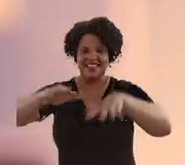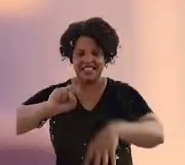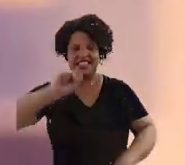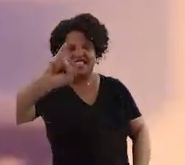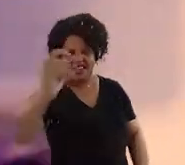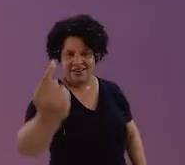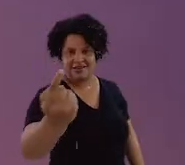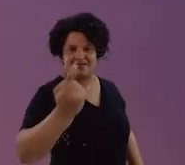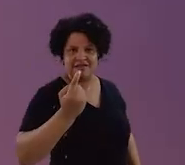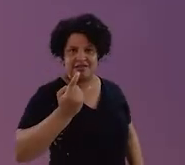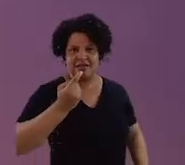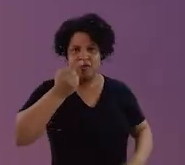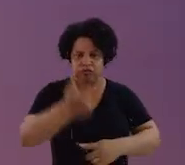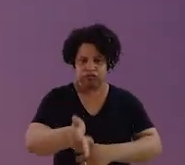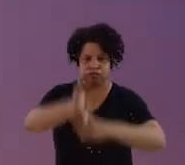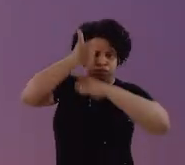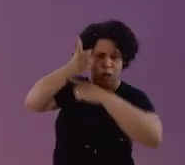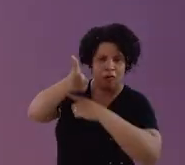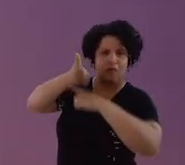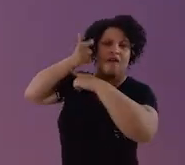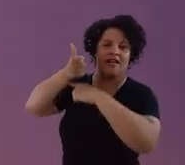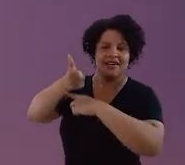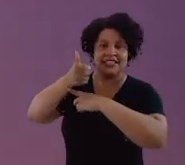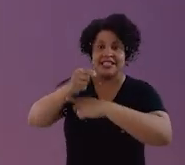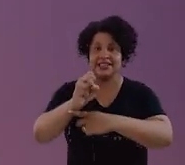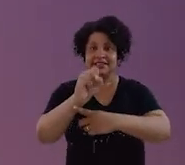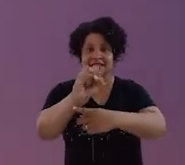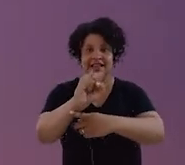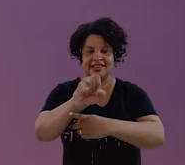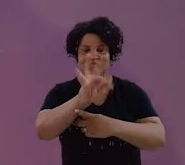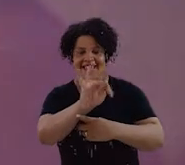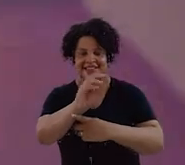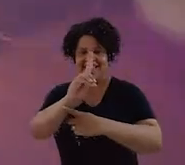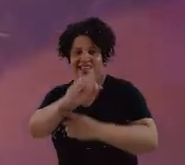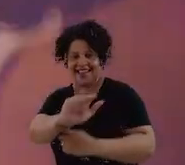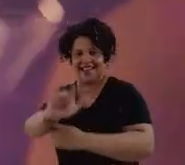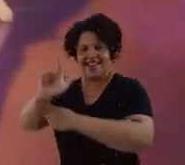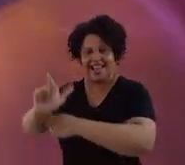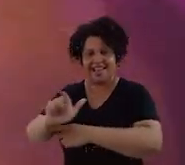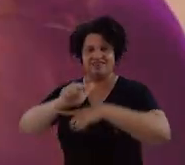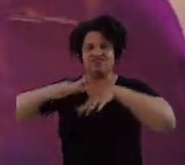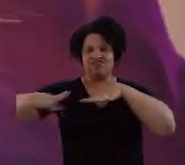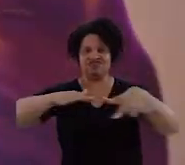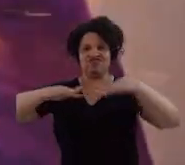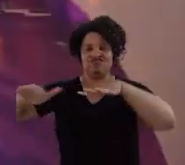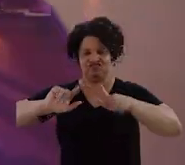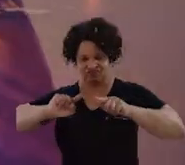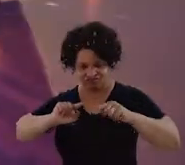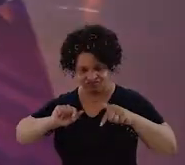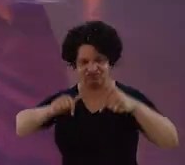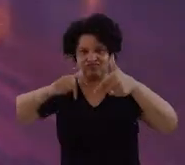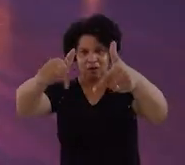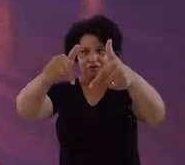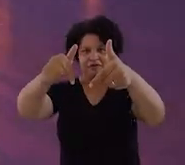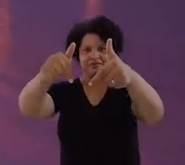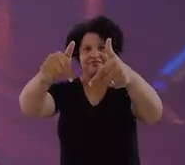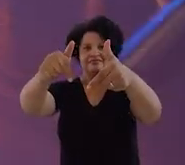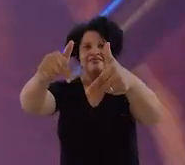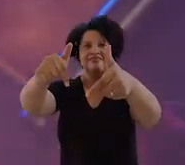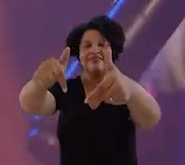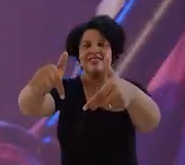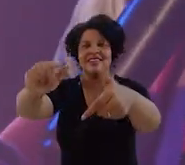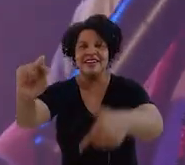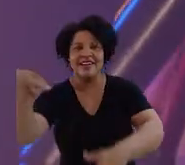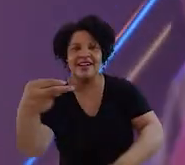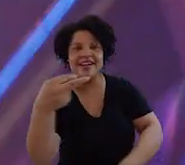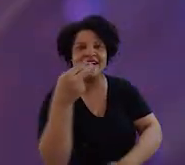quando você vai chupar. Se vier de quando você vai chupar. TD, ela é a tropa, é a tropa, é a tropa, é a tropa, é a tropa. Somos